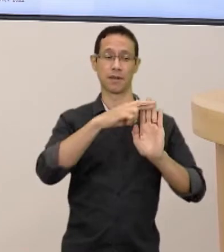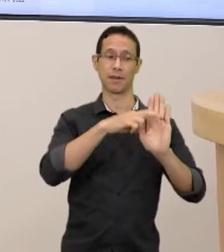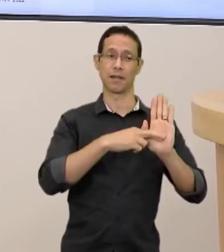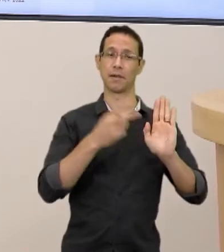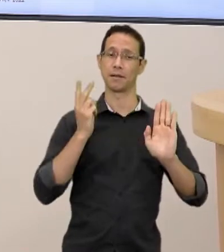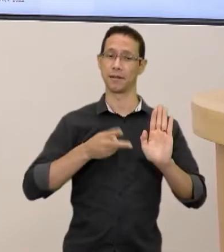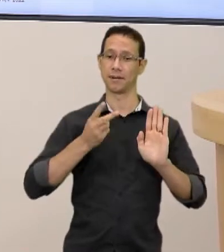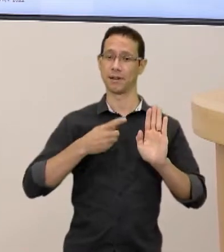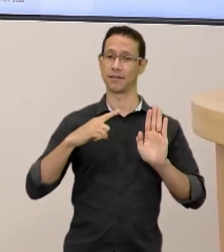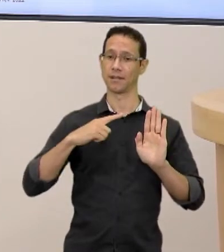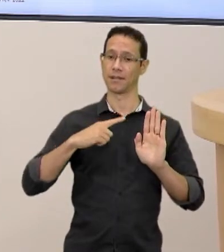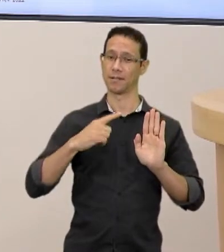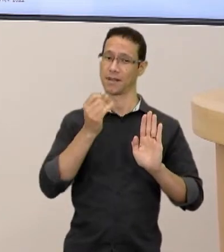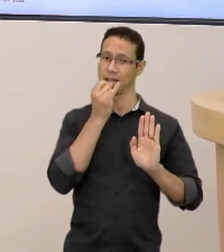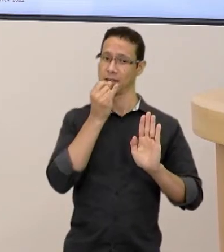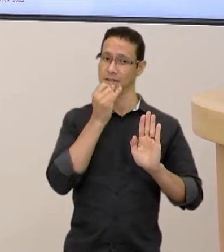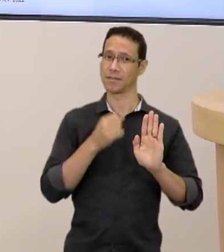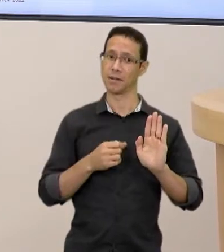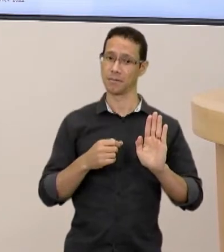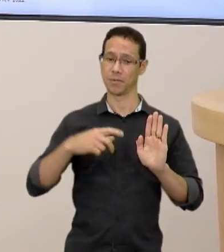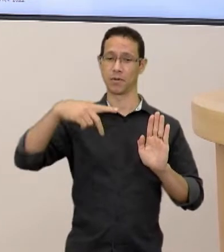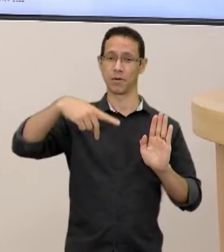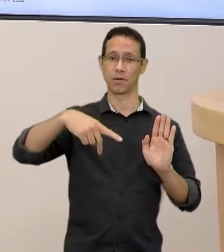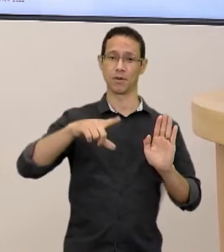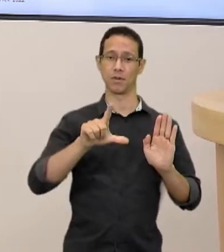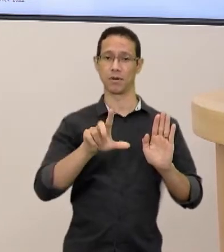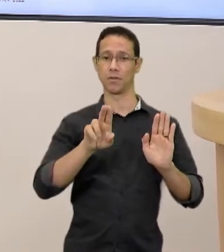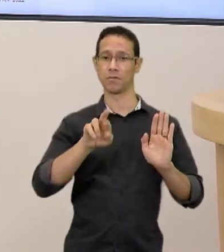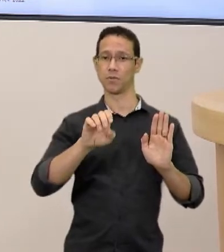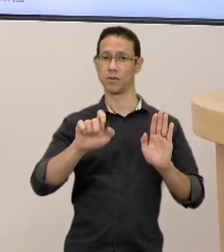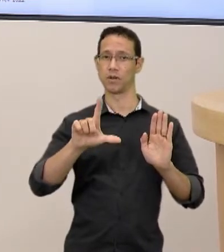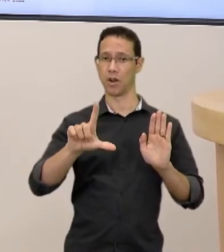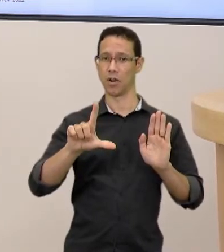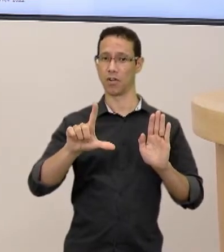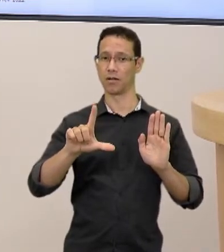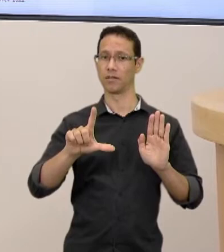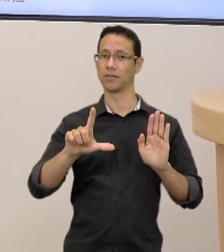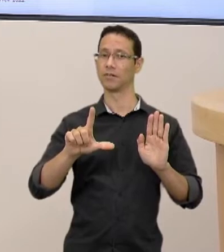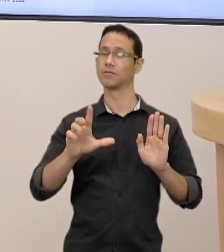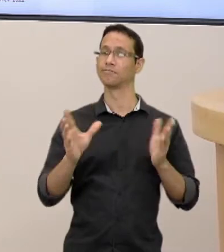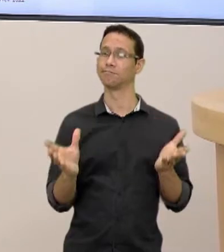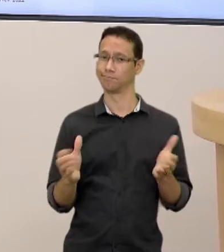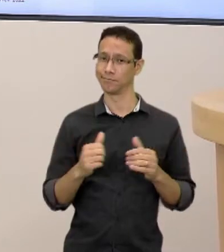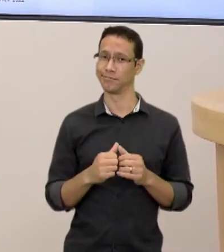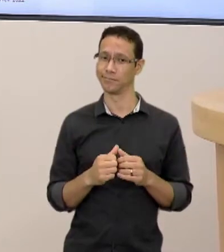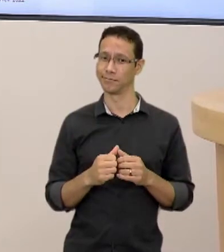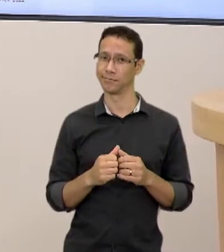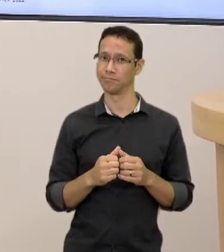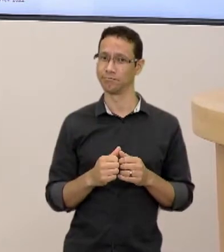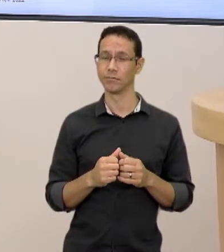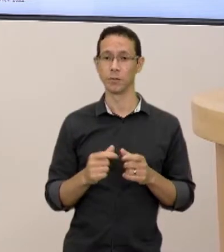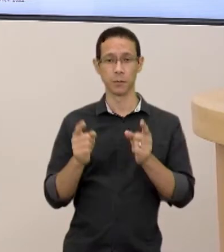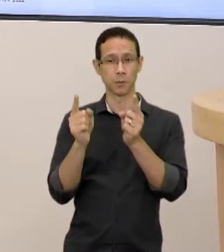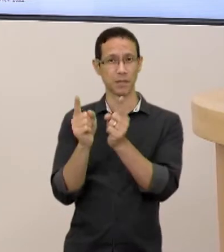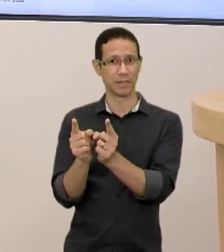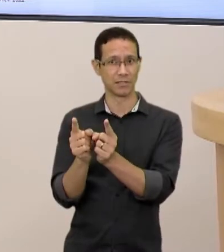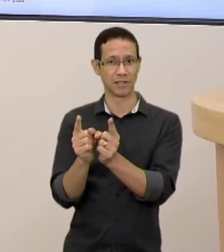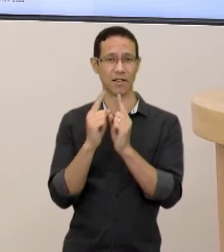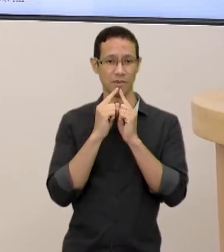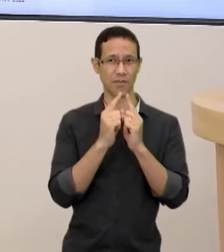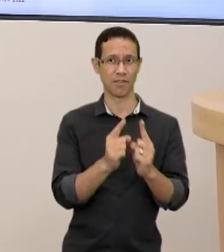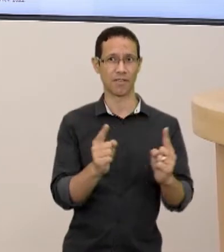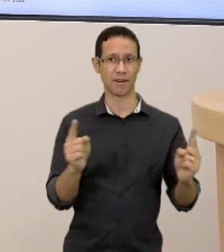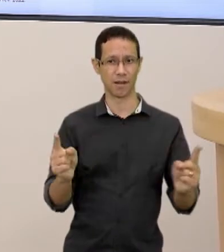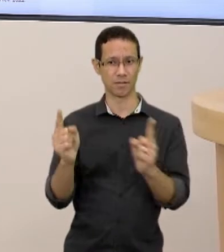por exemplo, tem uma marca do plural, né? Então, a pessoa marca o plural ali só em um pedacinho da frase. Então, ela